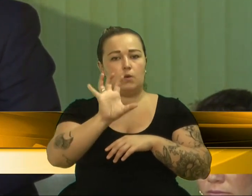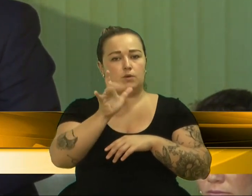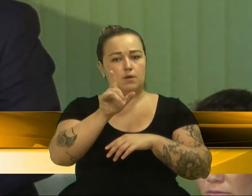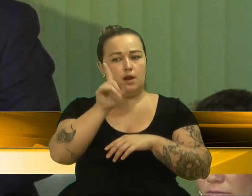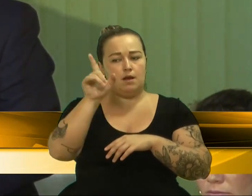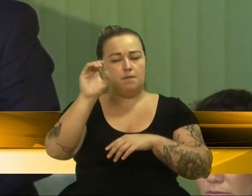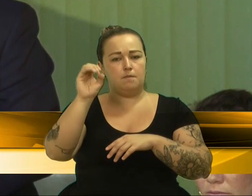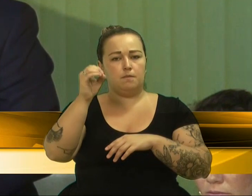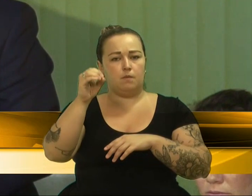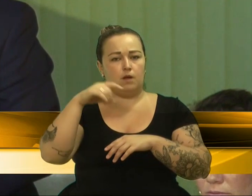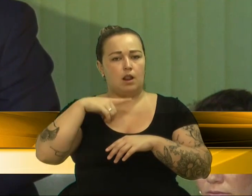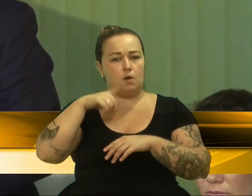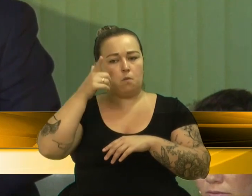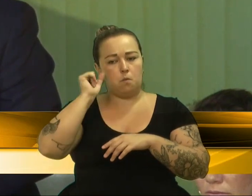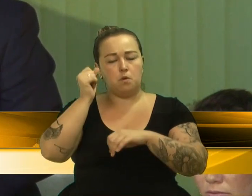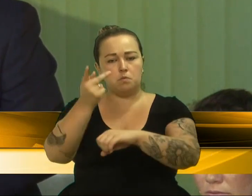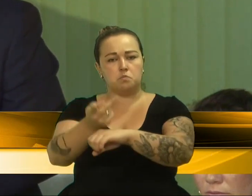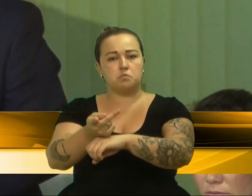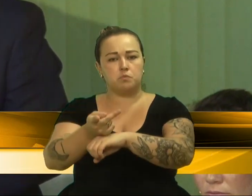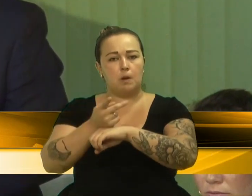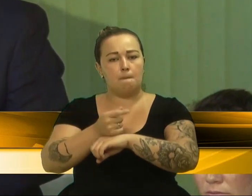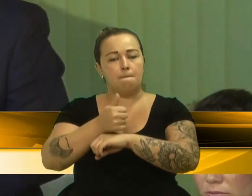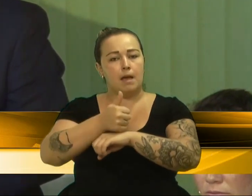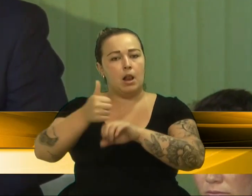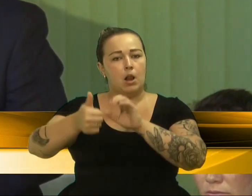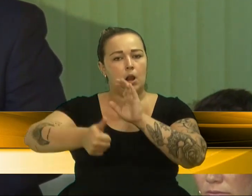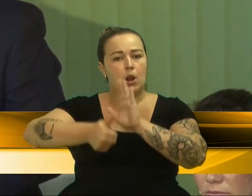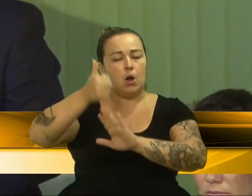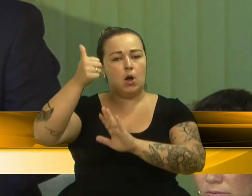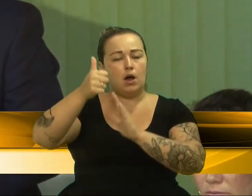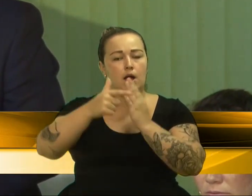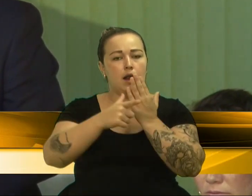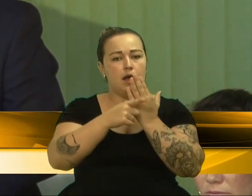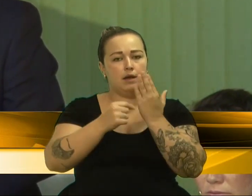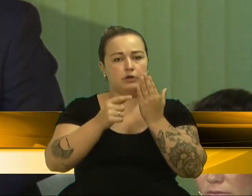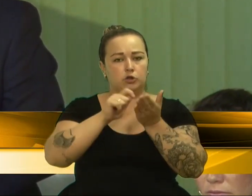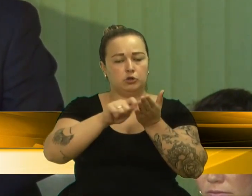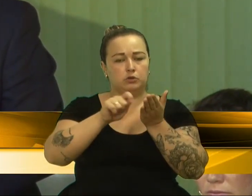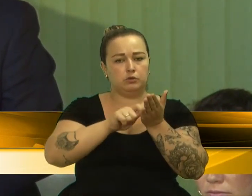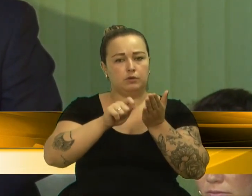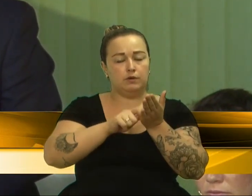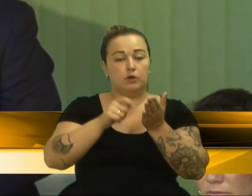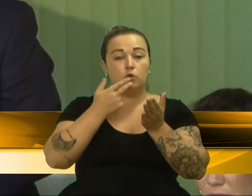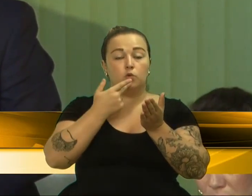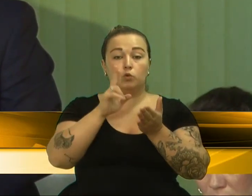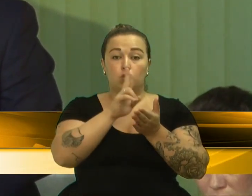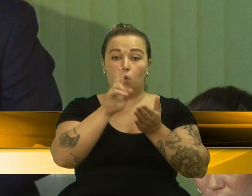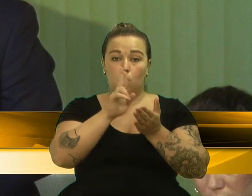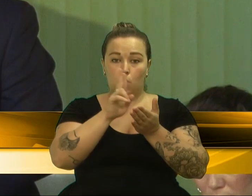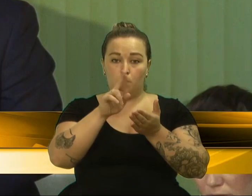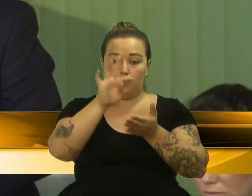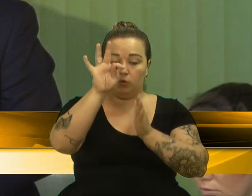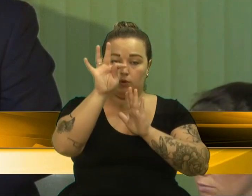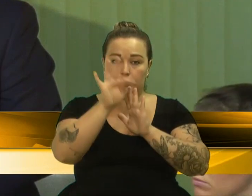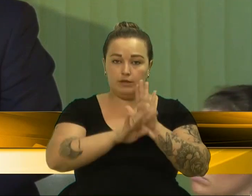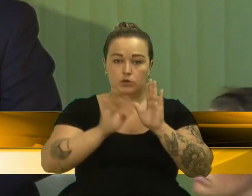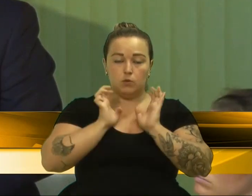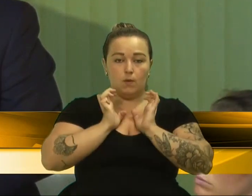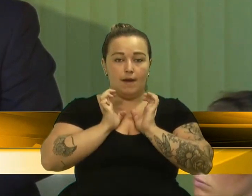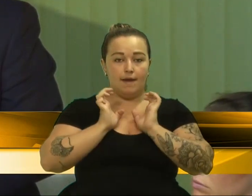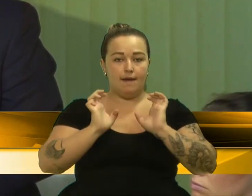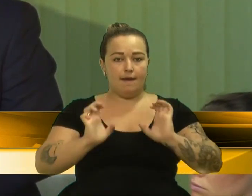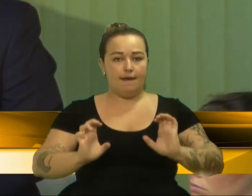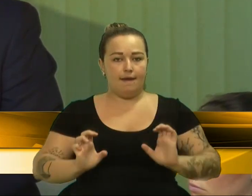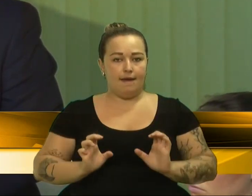Instituto Brasileiro de Governança Corporativa. Ela escreveu um artigo chamado Ética na Governança Corporativa em Entidades Fechadas